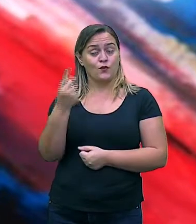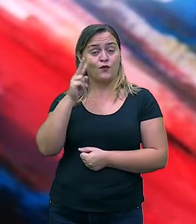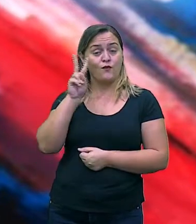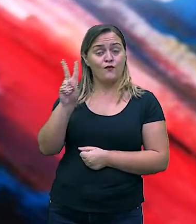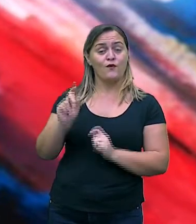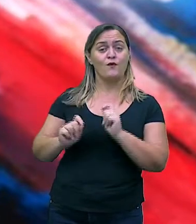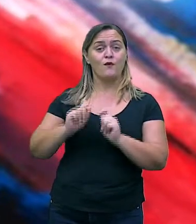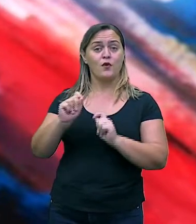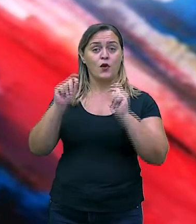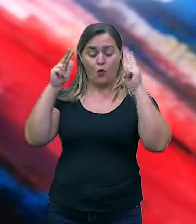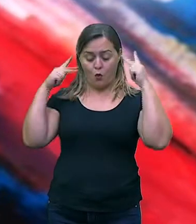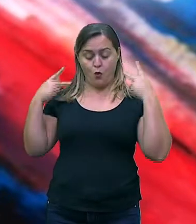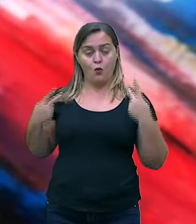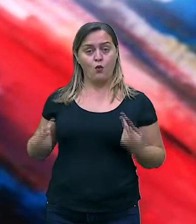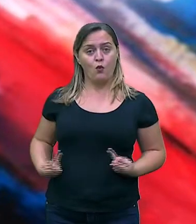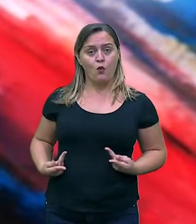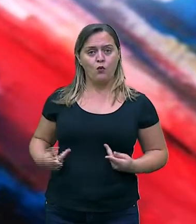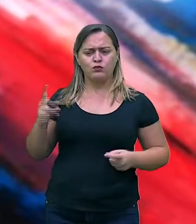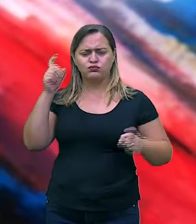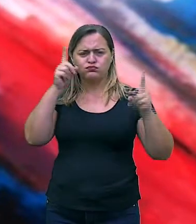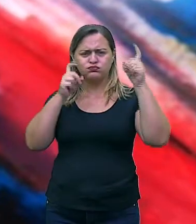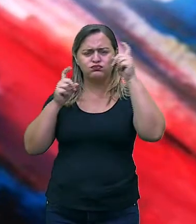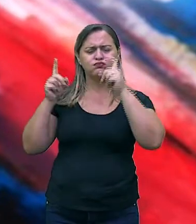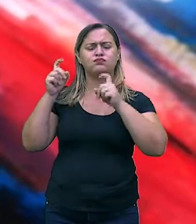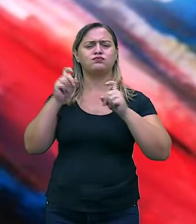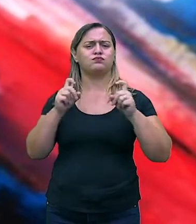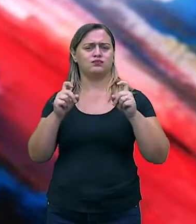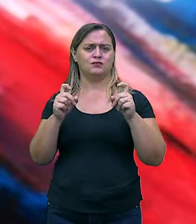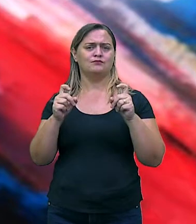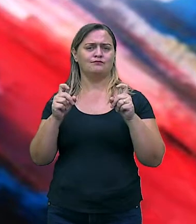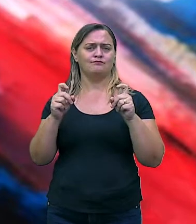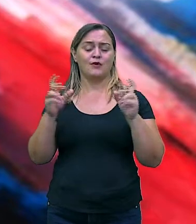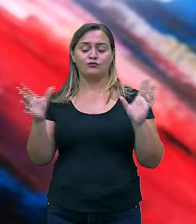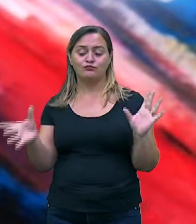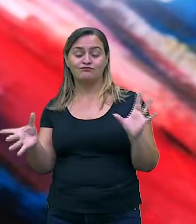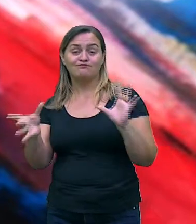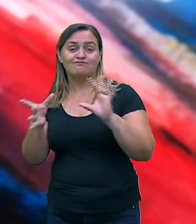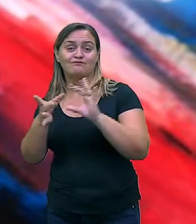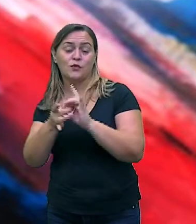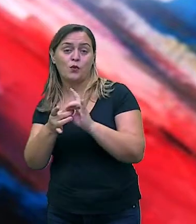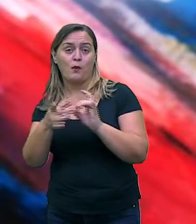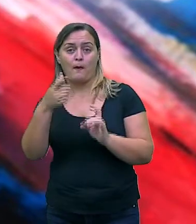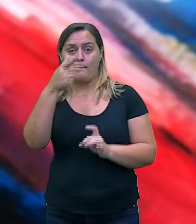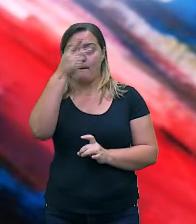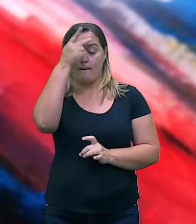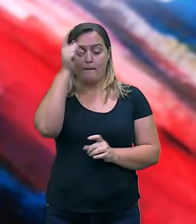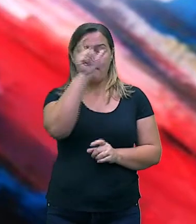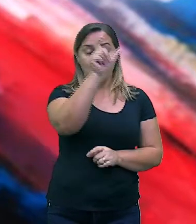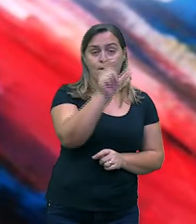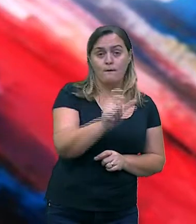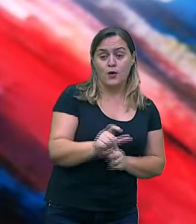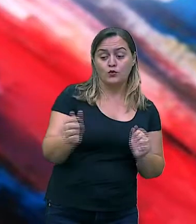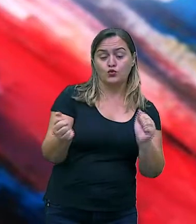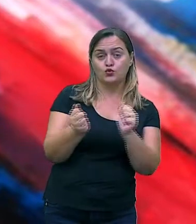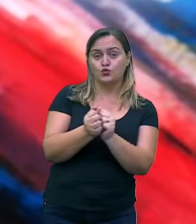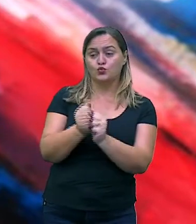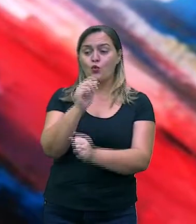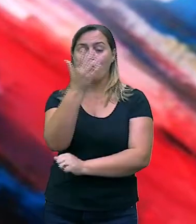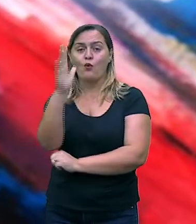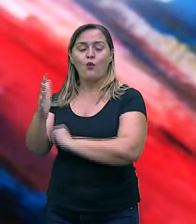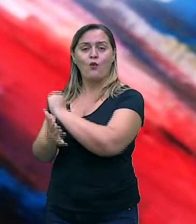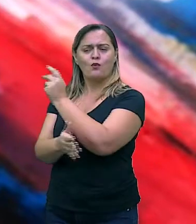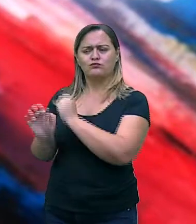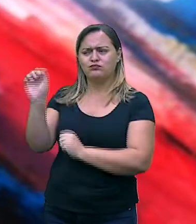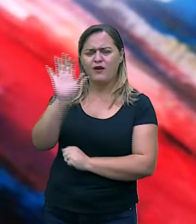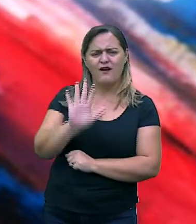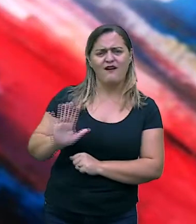ou seja, essa interação do ser humano junto com a paisagem natural. Nós temos que lembrar primeiramente o